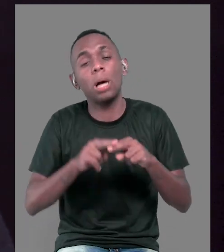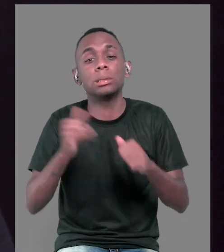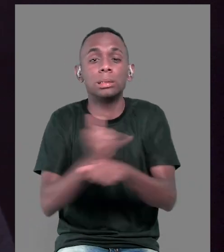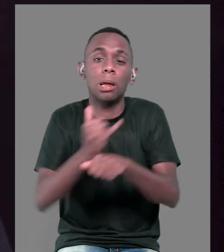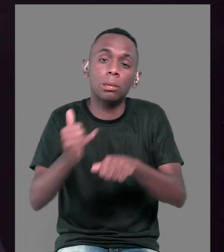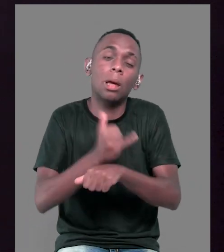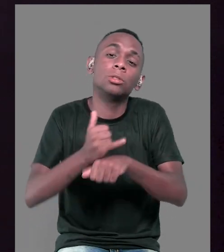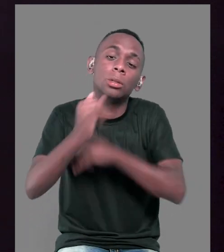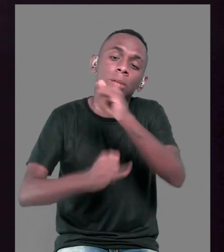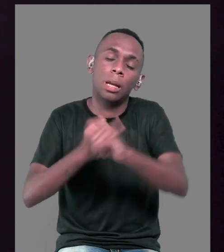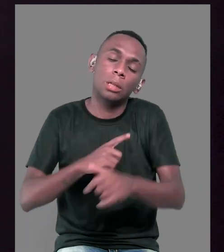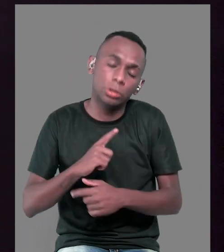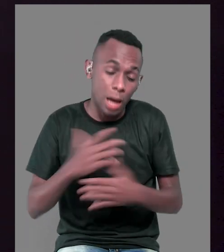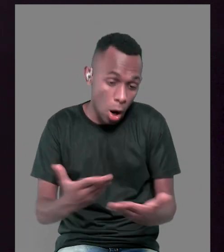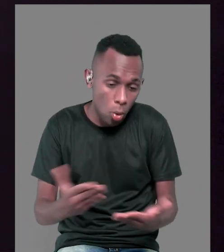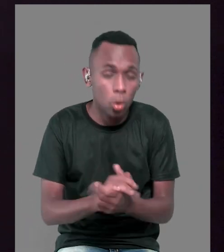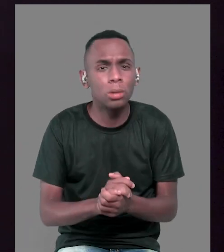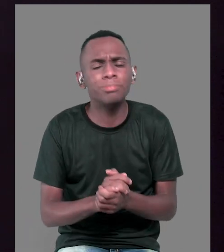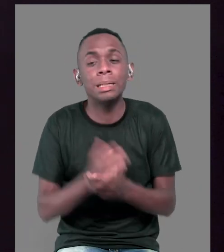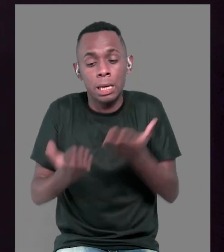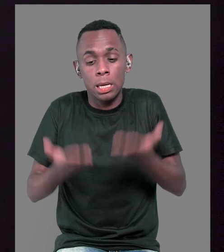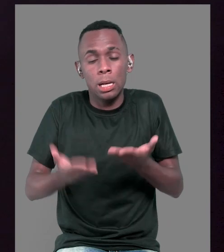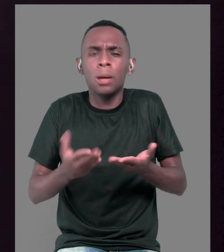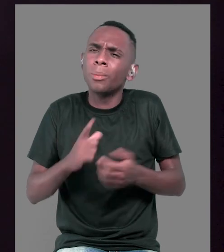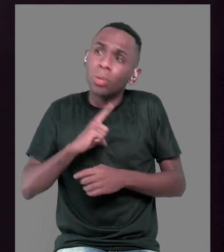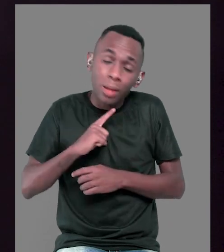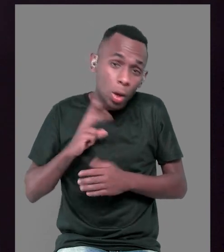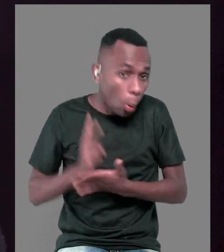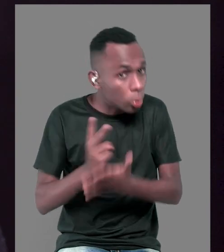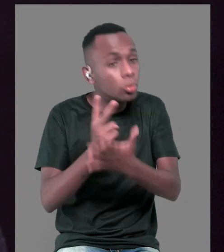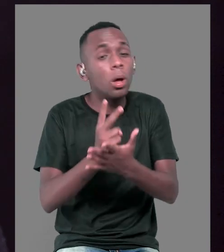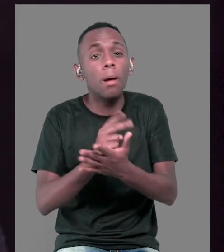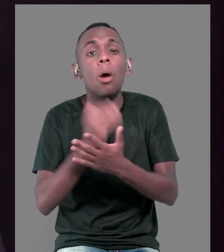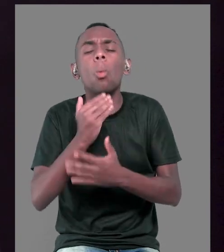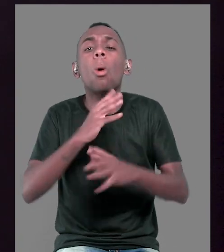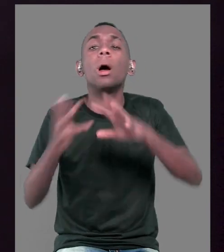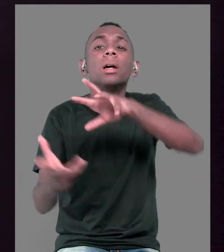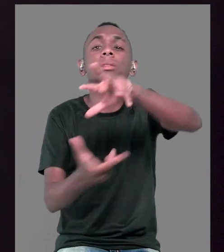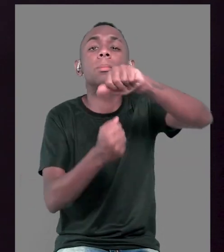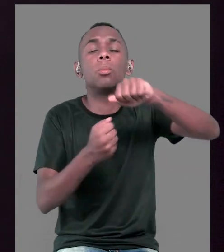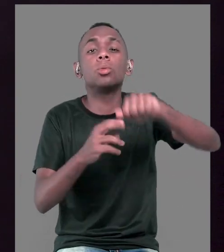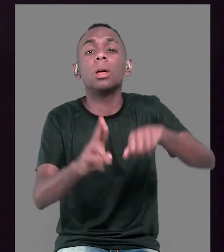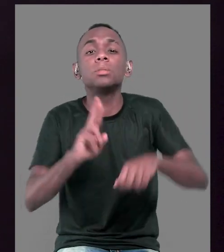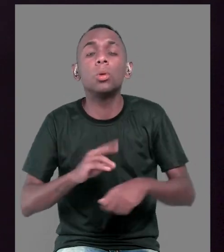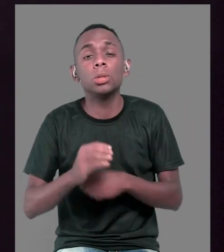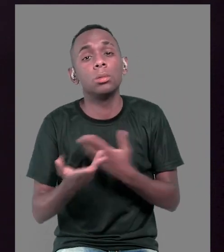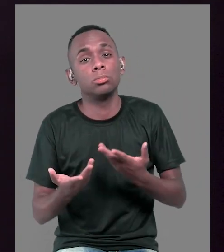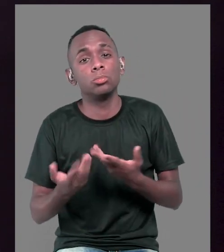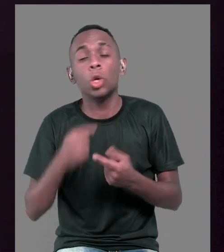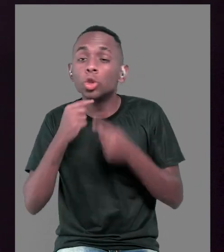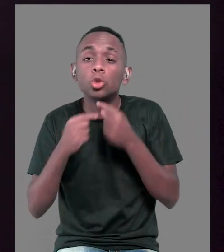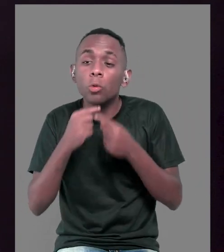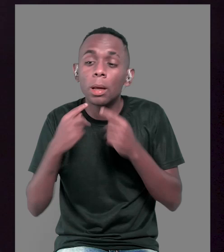equilíbrio suportável? Qual foi a resposta que o mundo deu a essa pergunta de